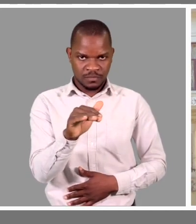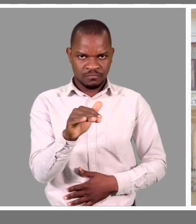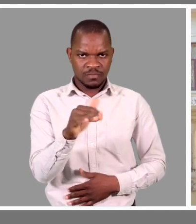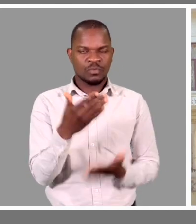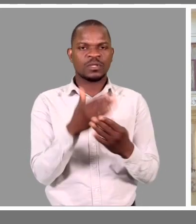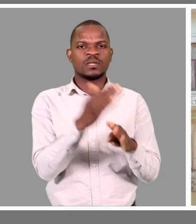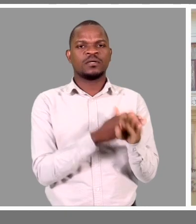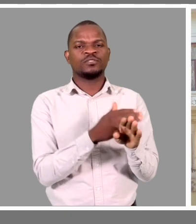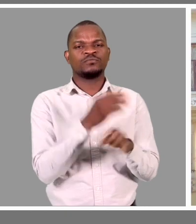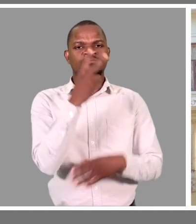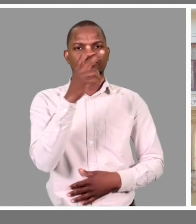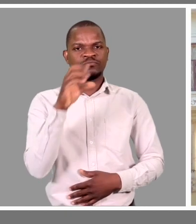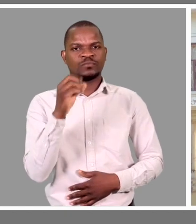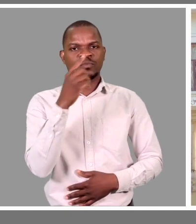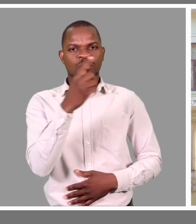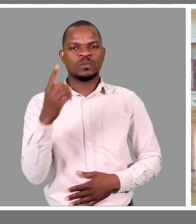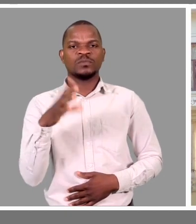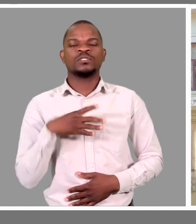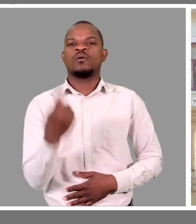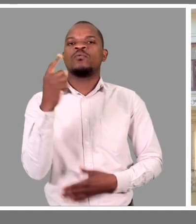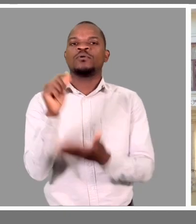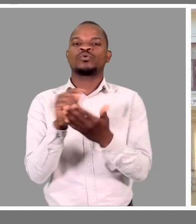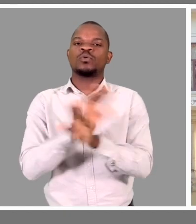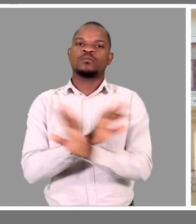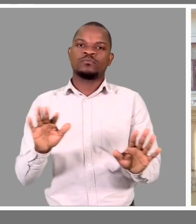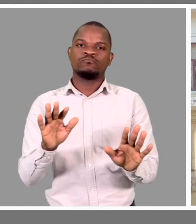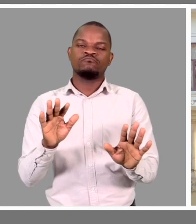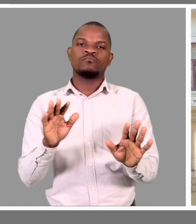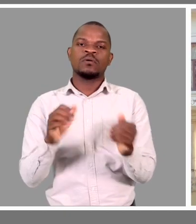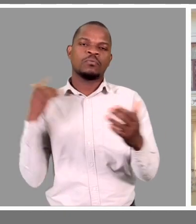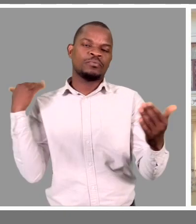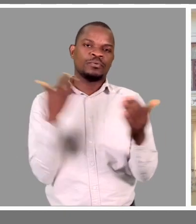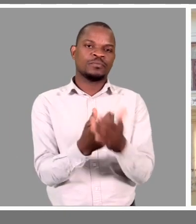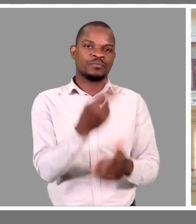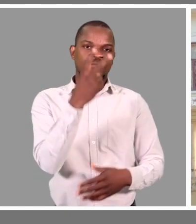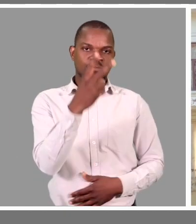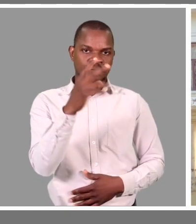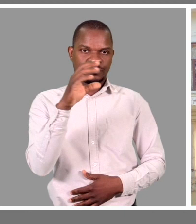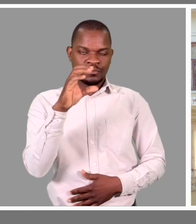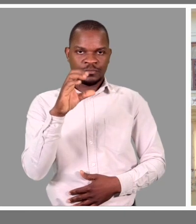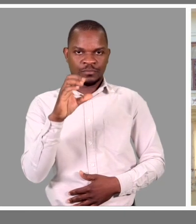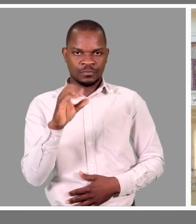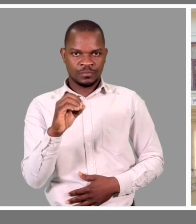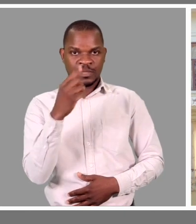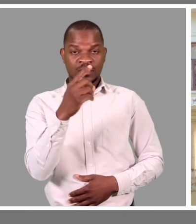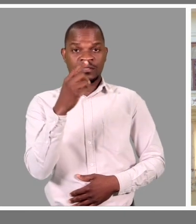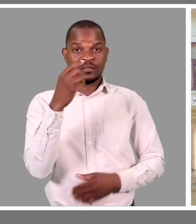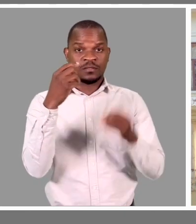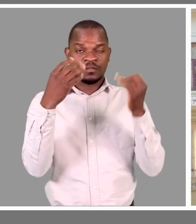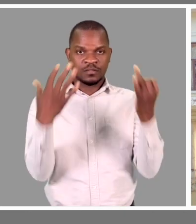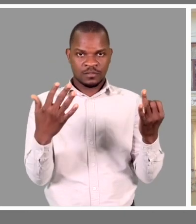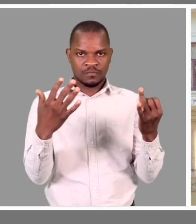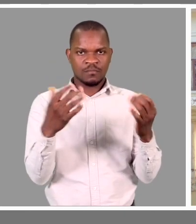perceber que até 2011 tínhamos uma escola apenas, 2011 até 2017.